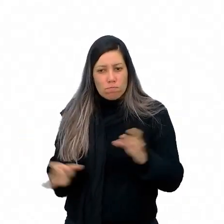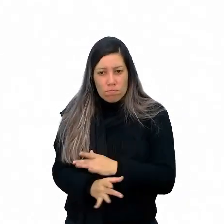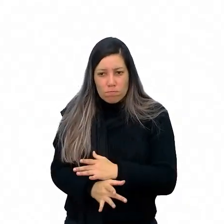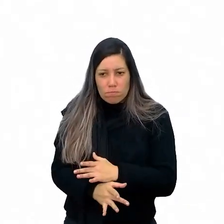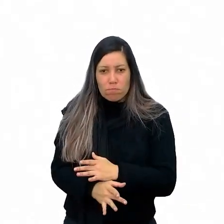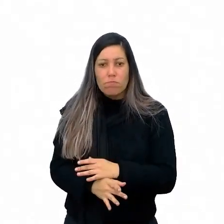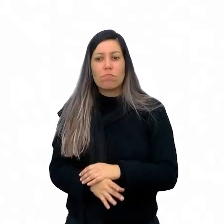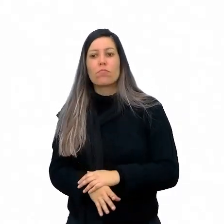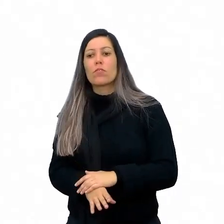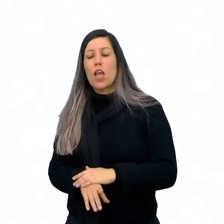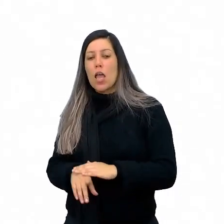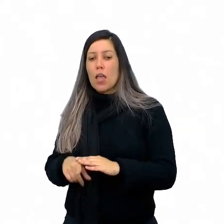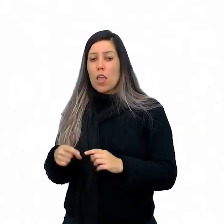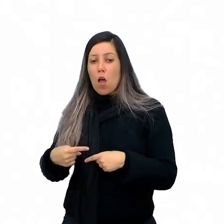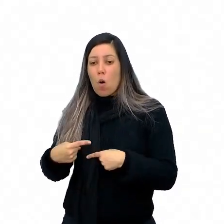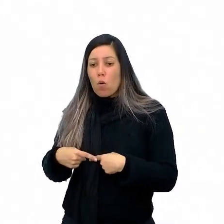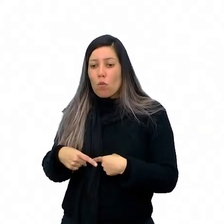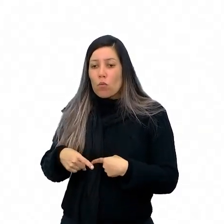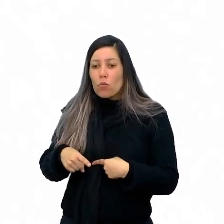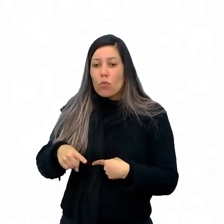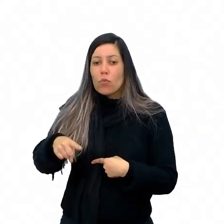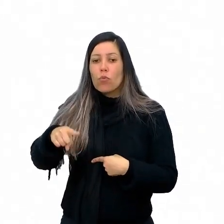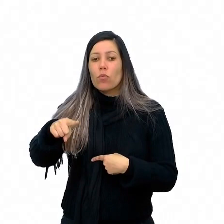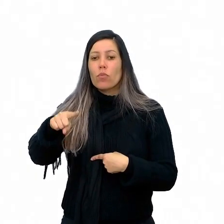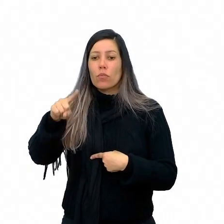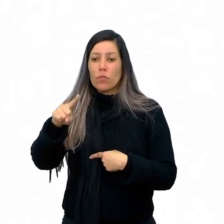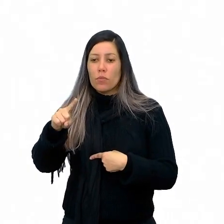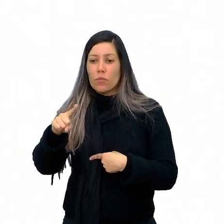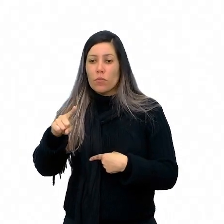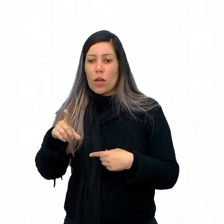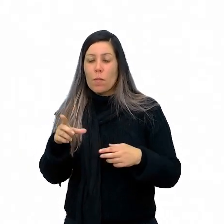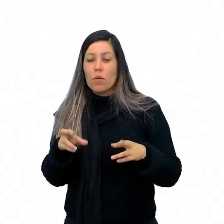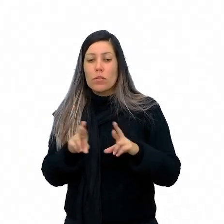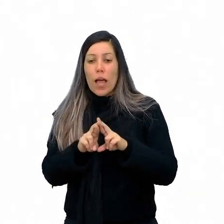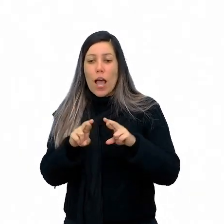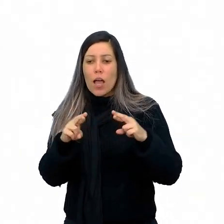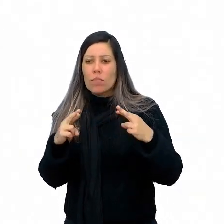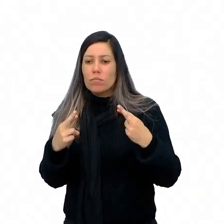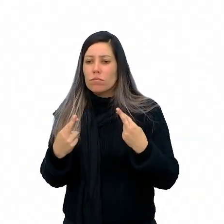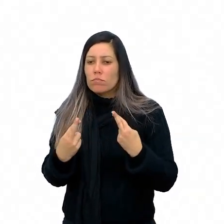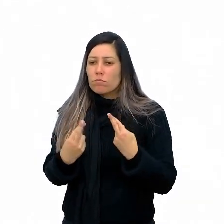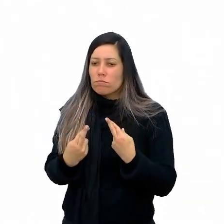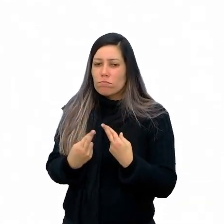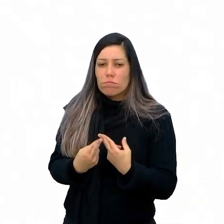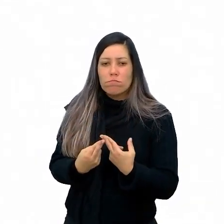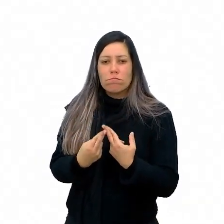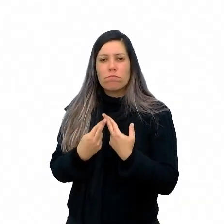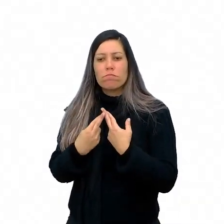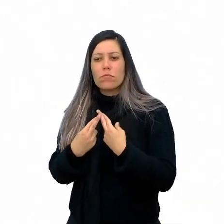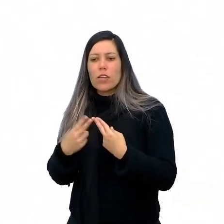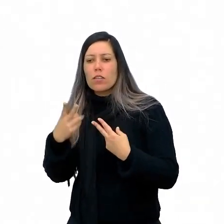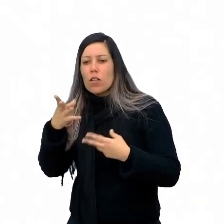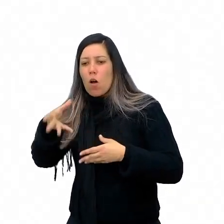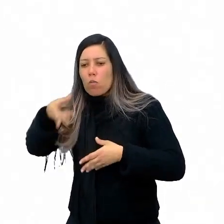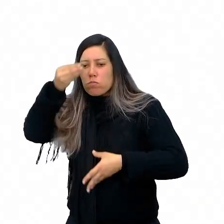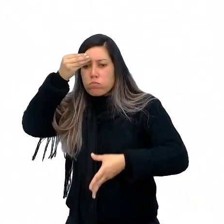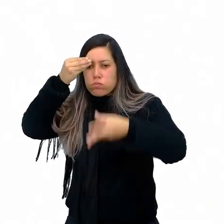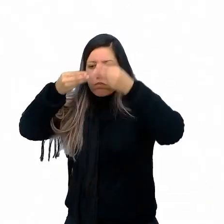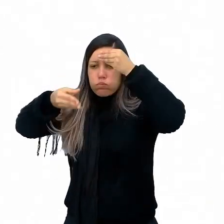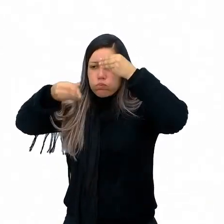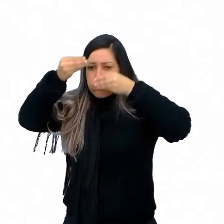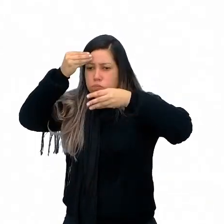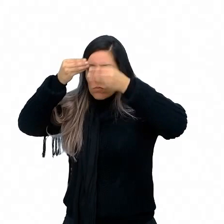mente, nós partimos então para o momento da TPC. É o momento que é onde a gente vai tentar pegar essas ideias e colocar isso